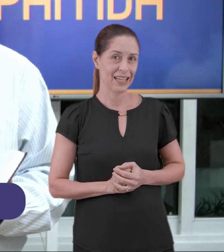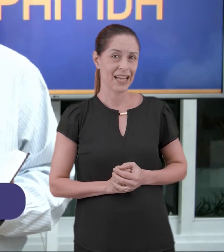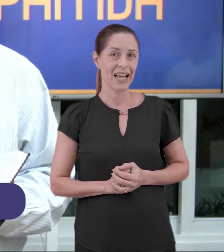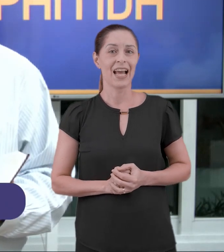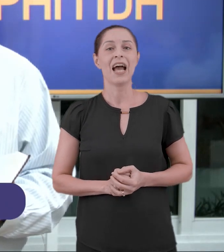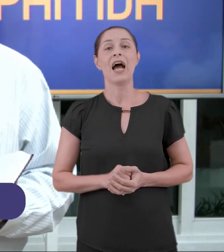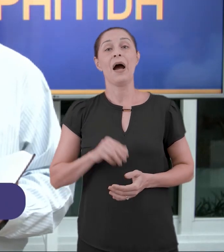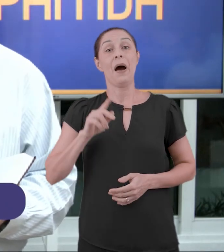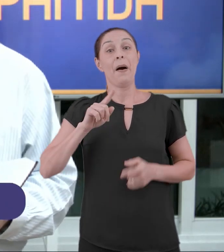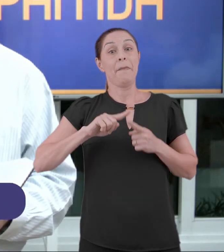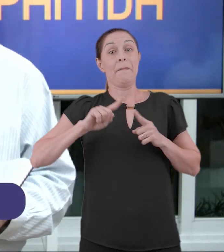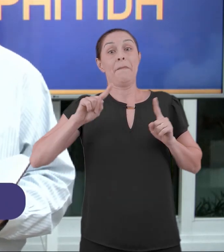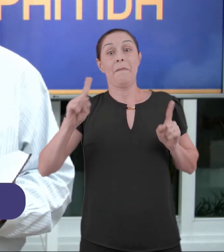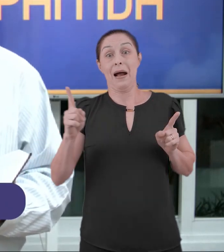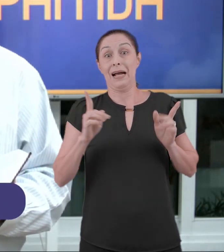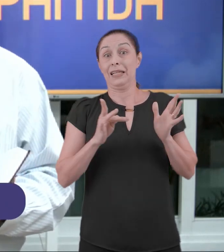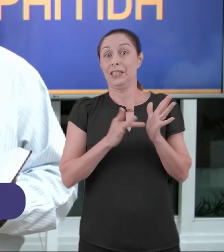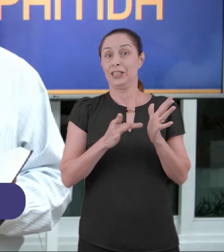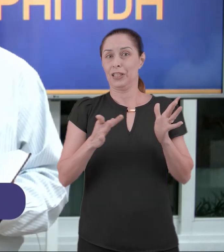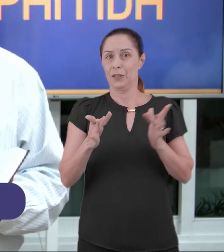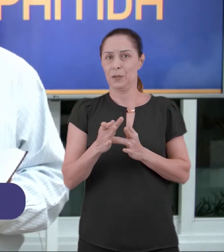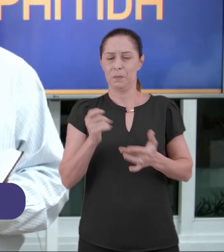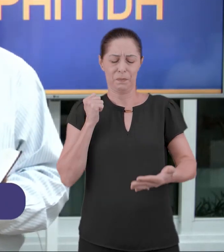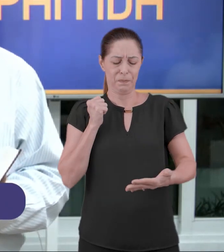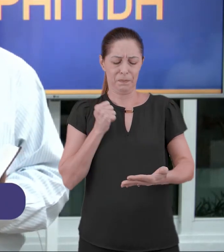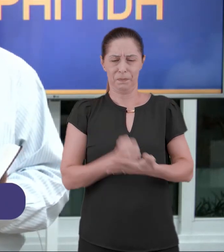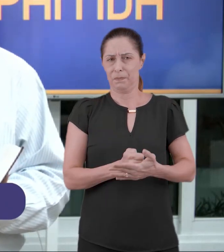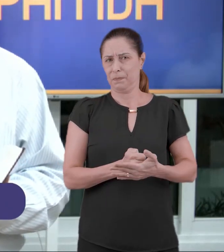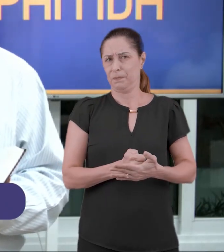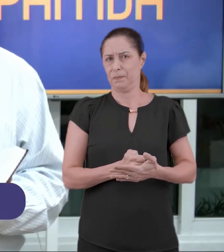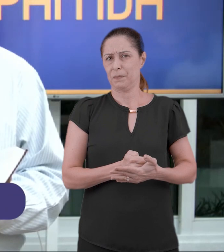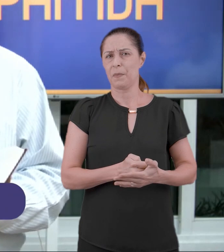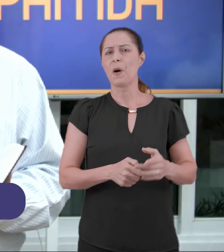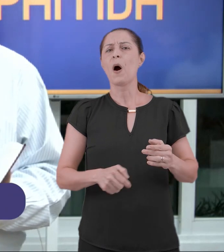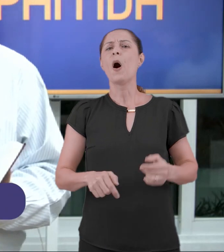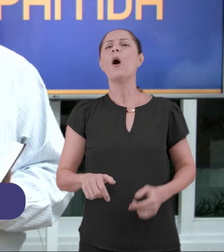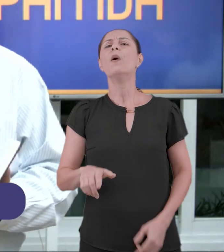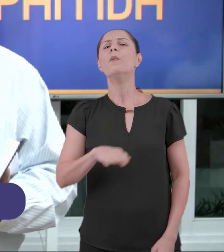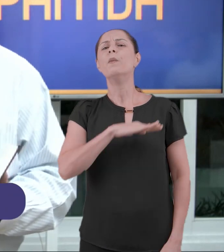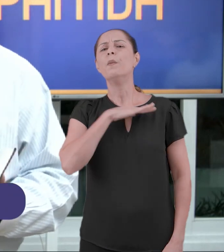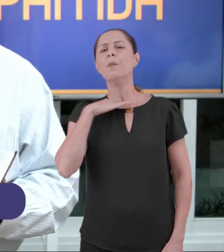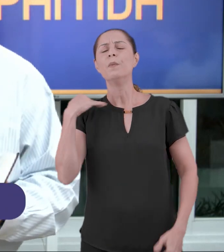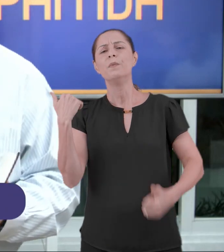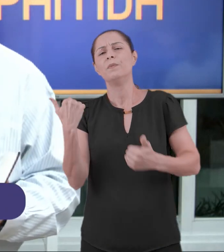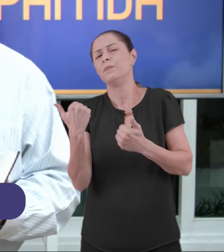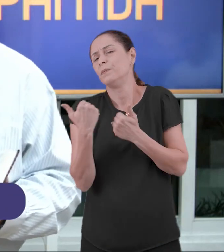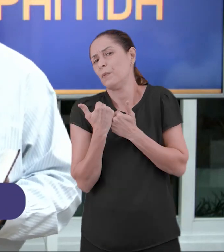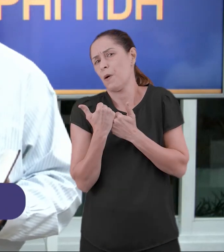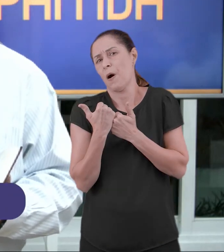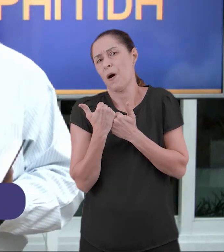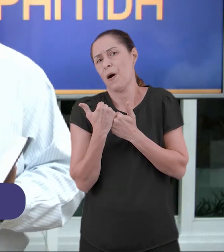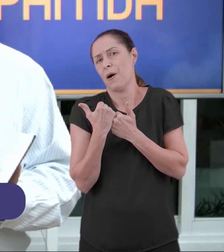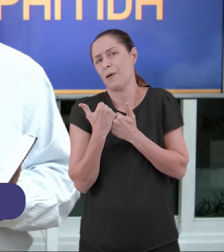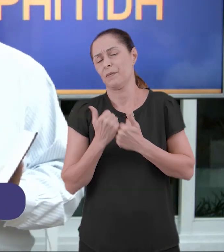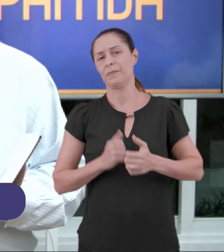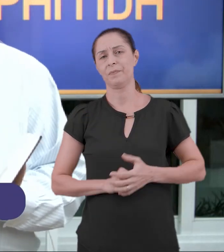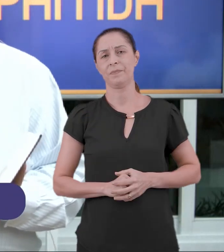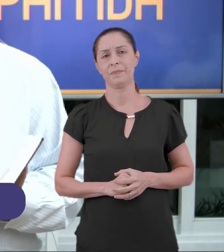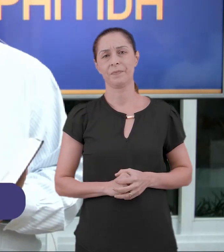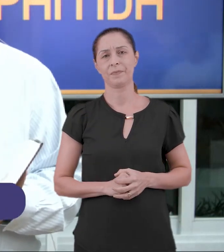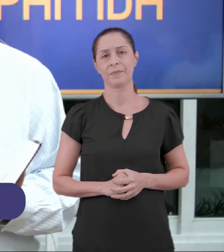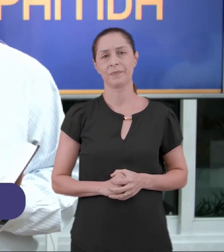Pelas suas pisaduras, pelo seu sofrimento, nós fomos sarados. Então, olhe